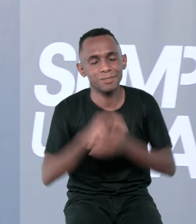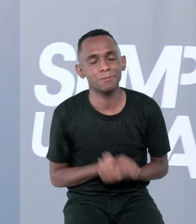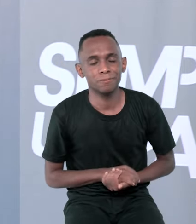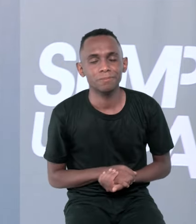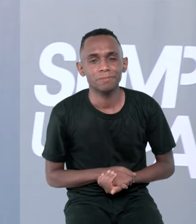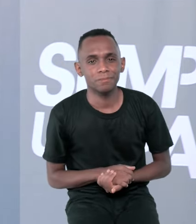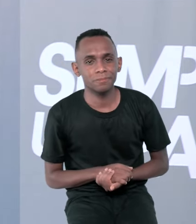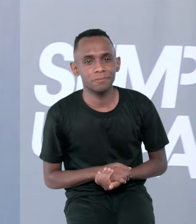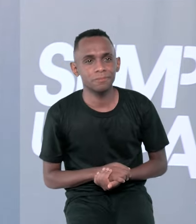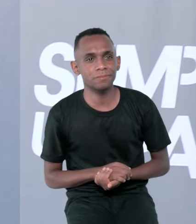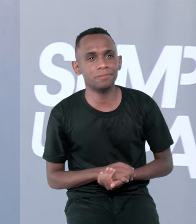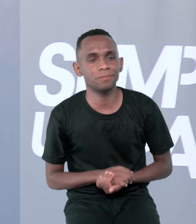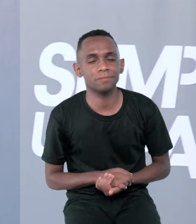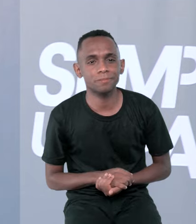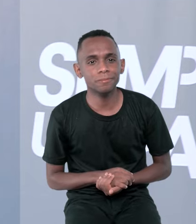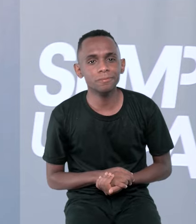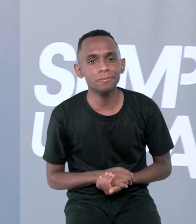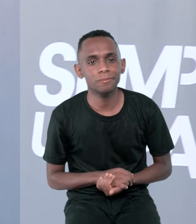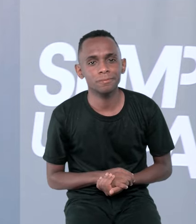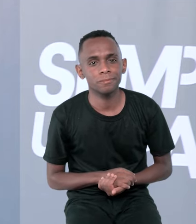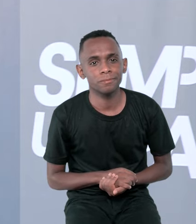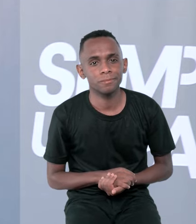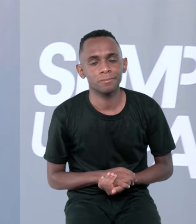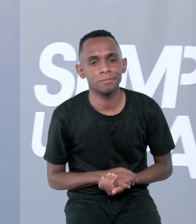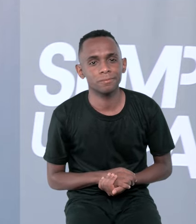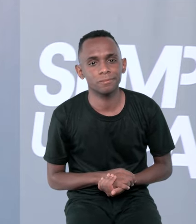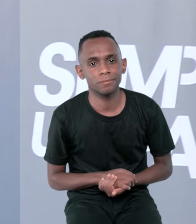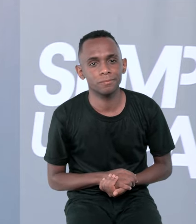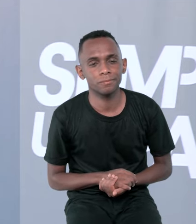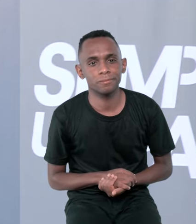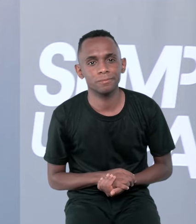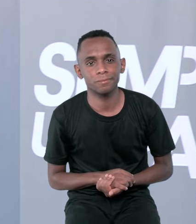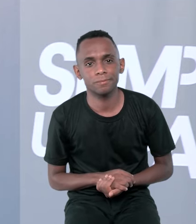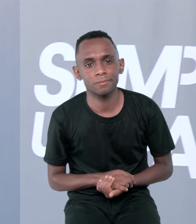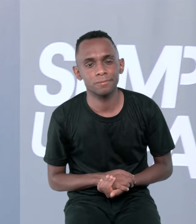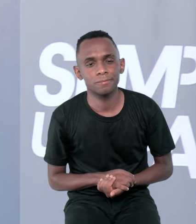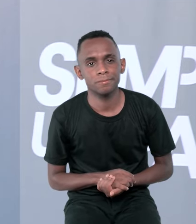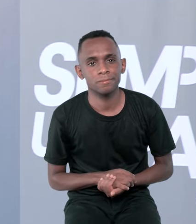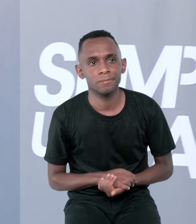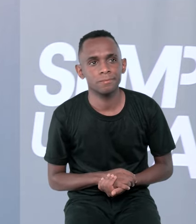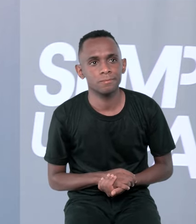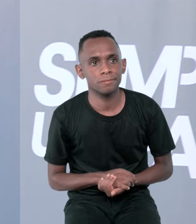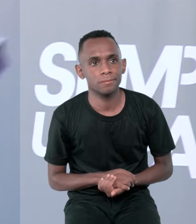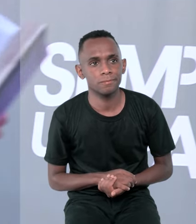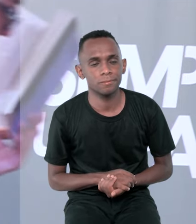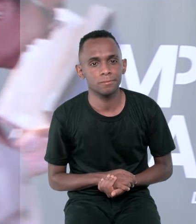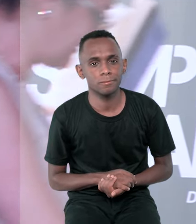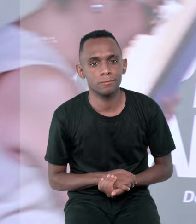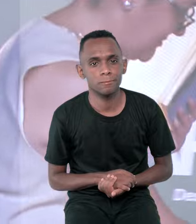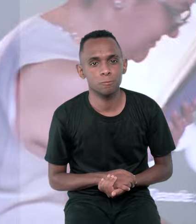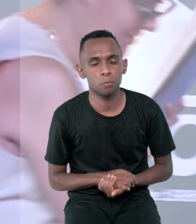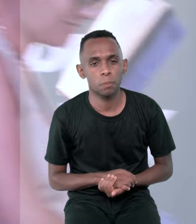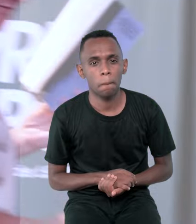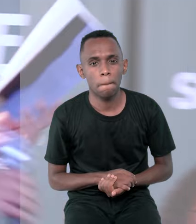A quarta leitora é uma mulher negra de pele clara. Ela tem um cabelo escuro amarrado em coque e usa um colete de